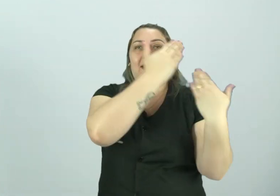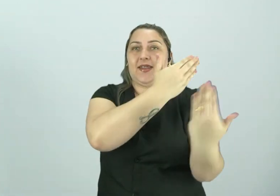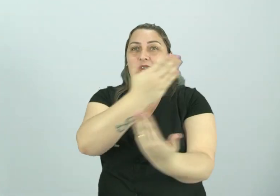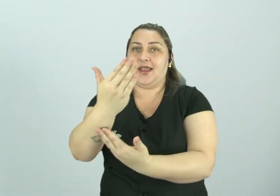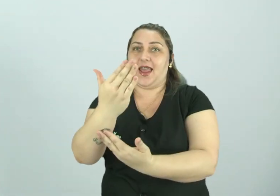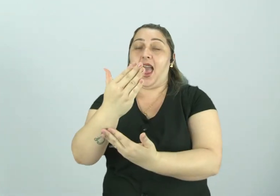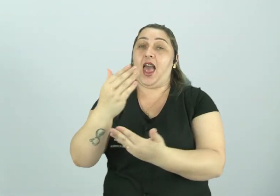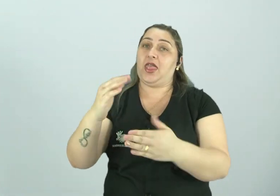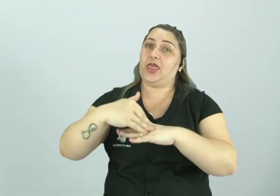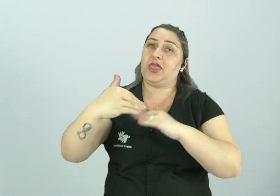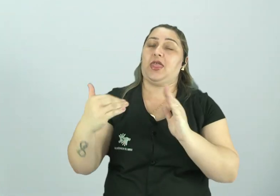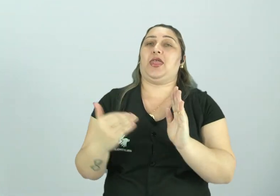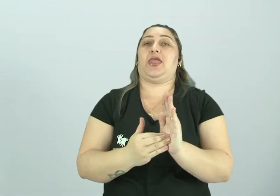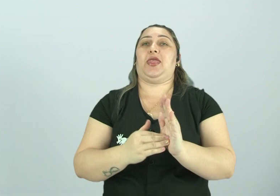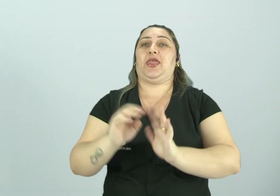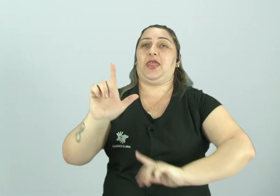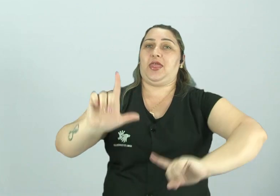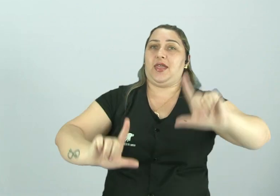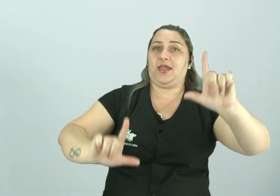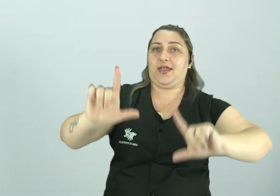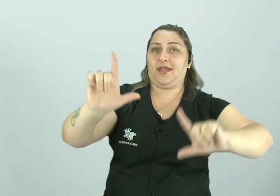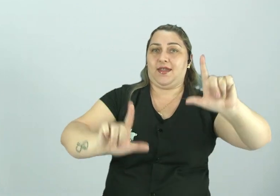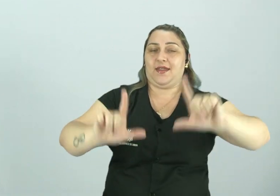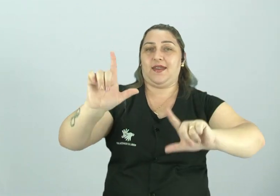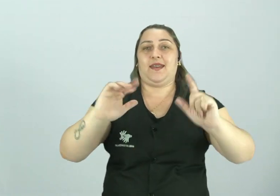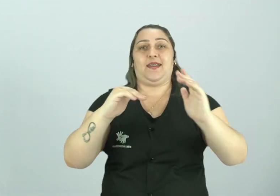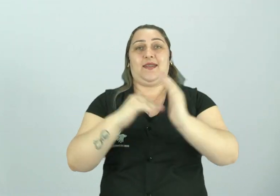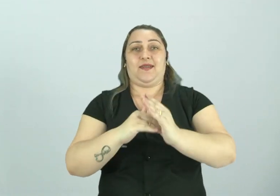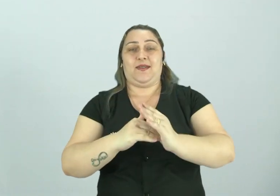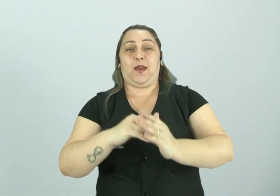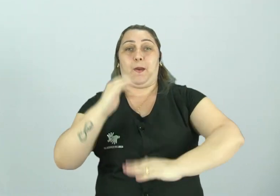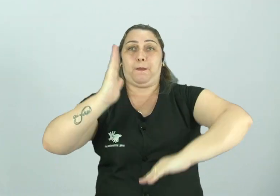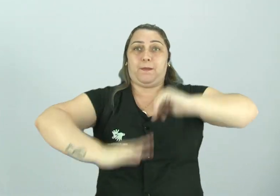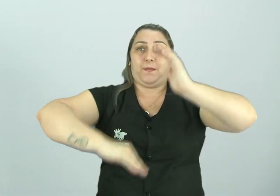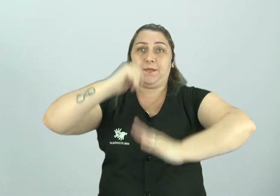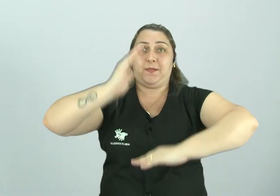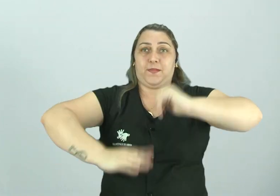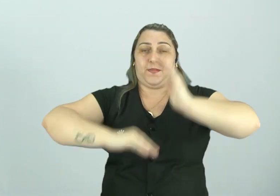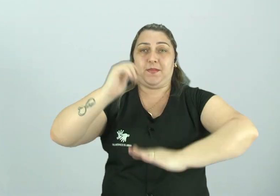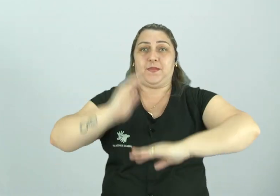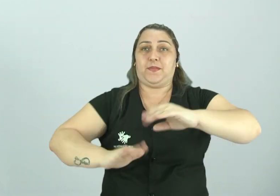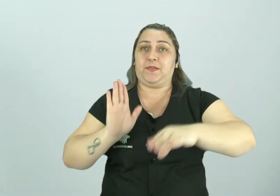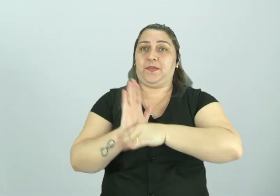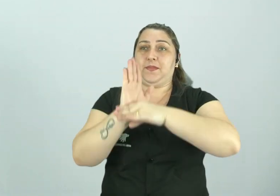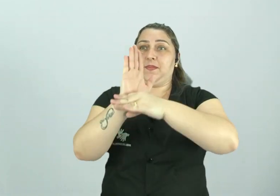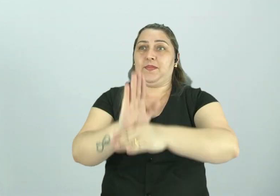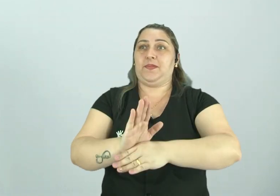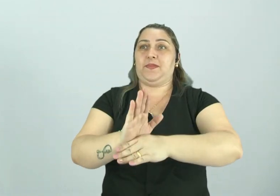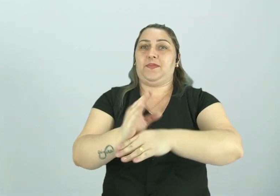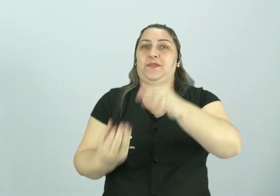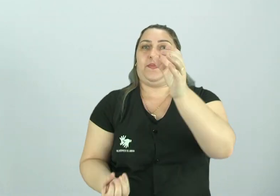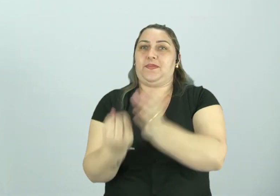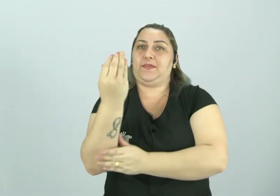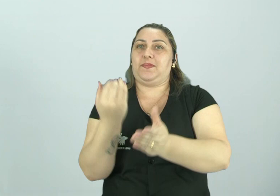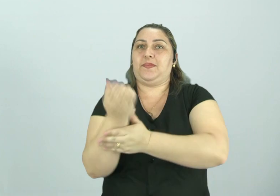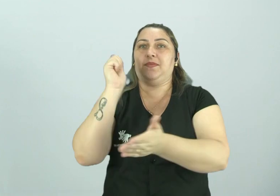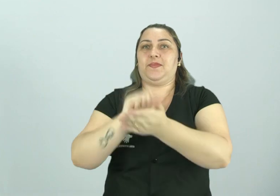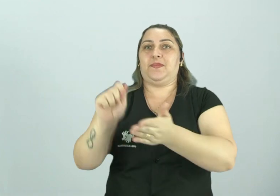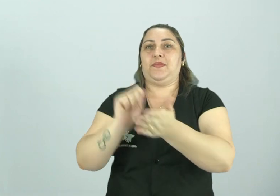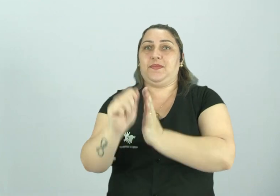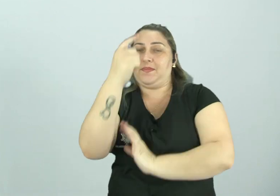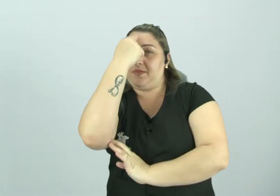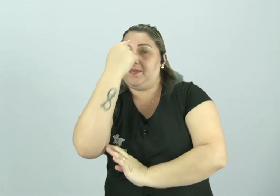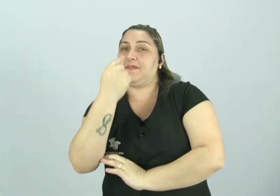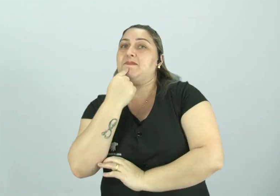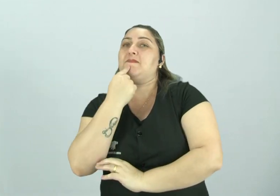que acompanharam a transmissão de TV e a todos os profissionais técnicos envolvidos na produção e edição de imagens